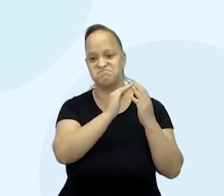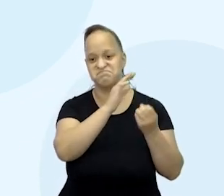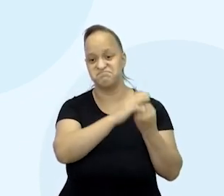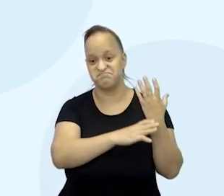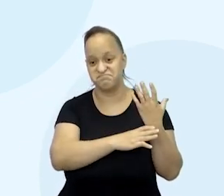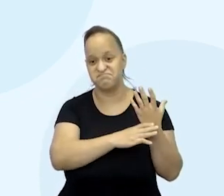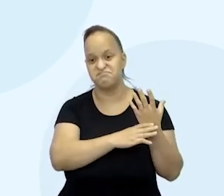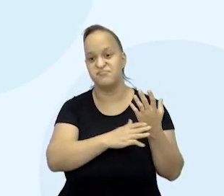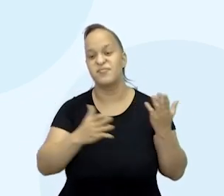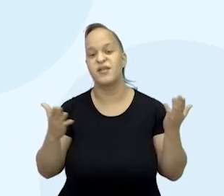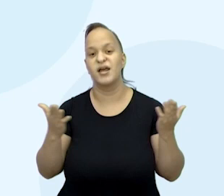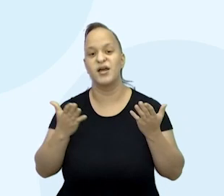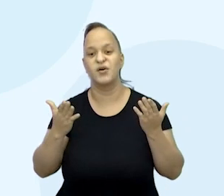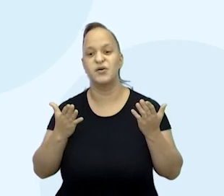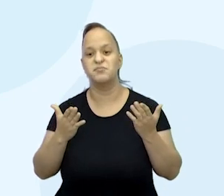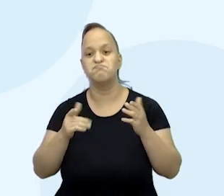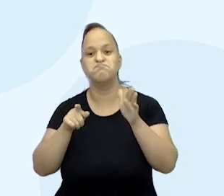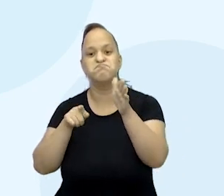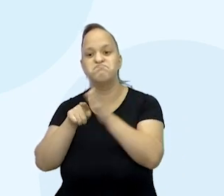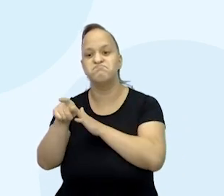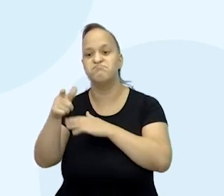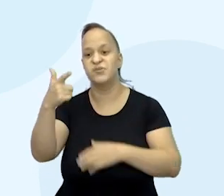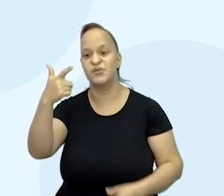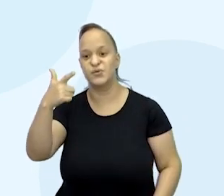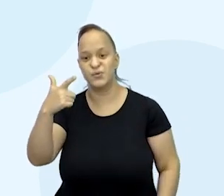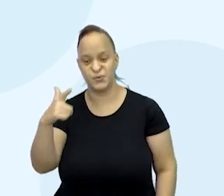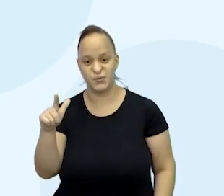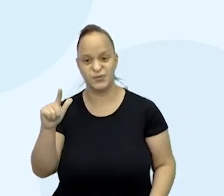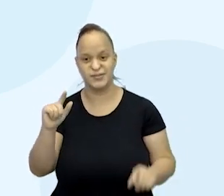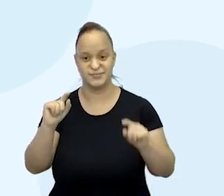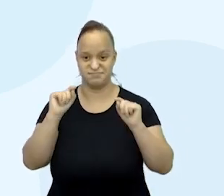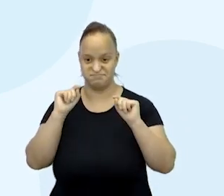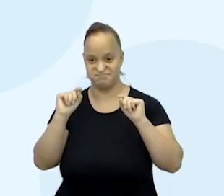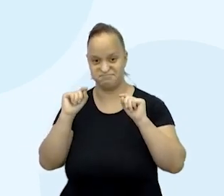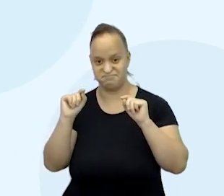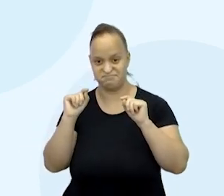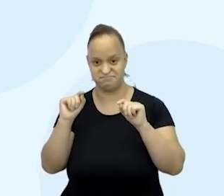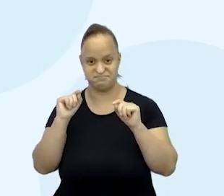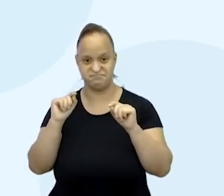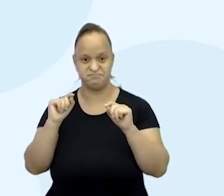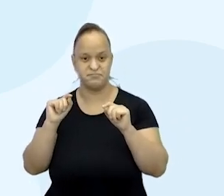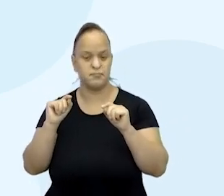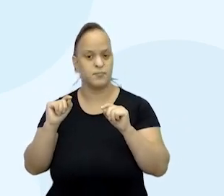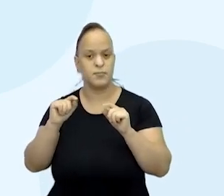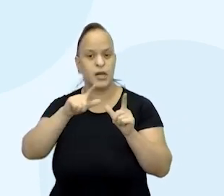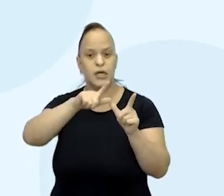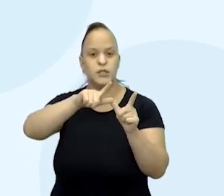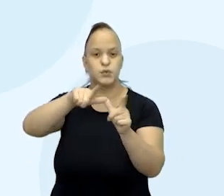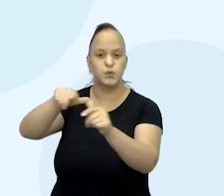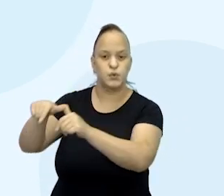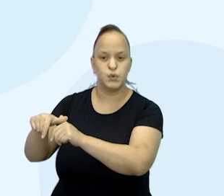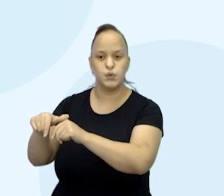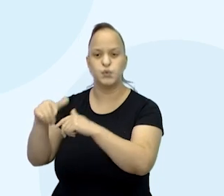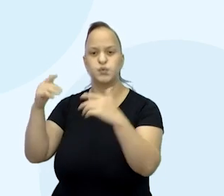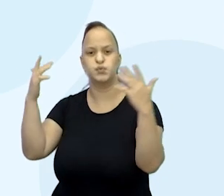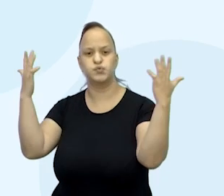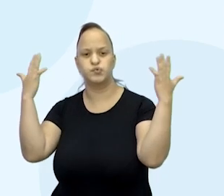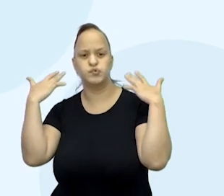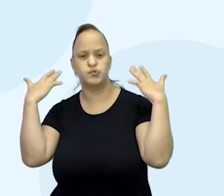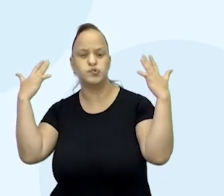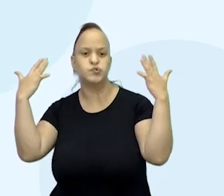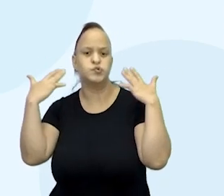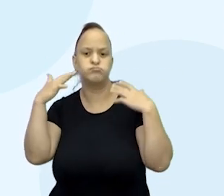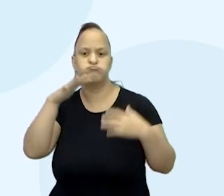Vamos para a nossa próxima pergunta. Quais são as condições geológicas e climáticas da